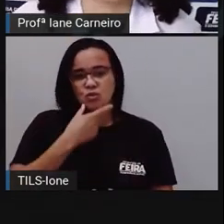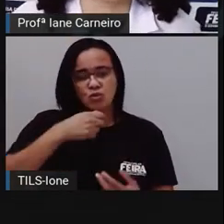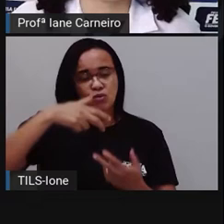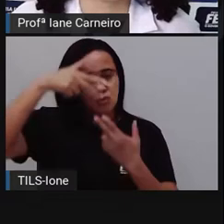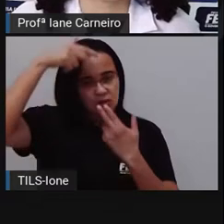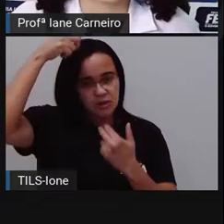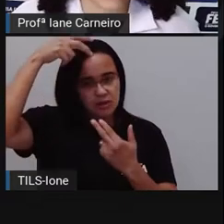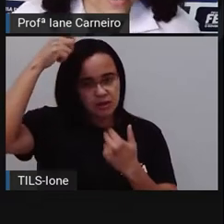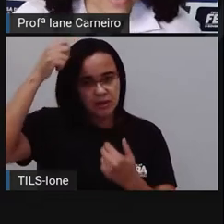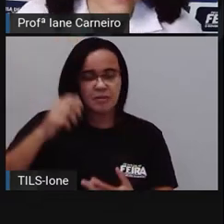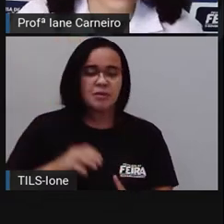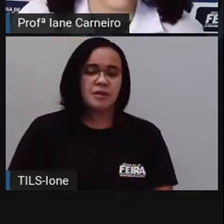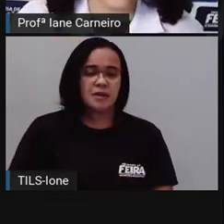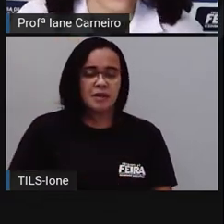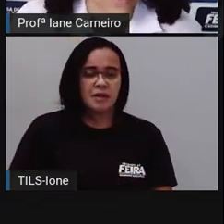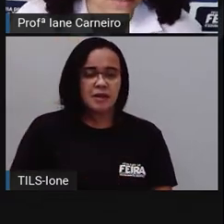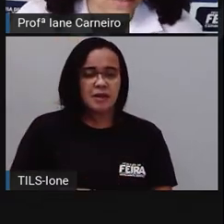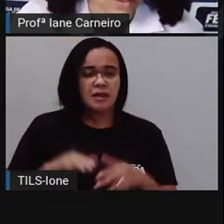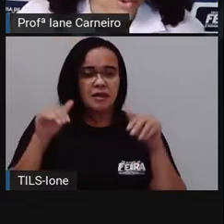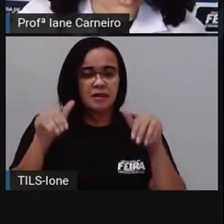ó. Can.